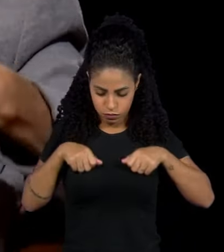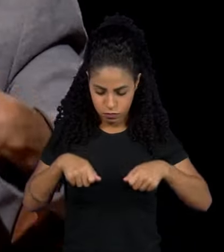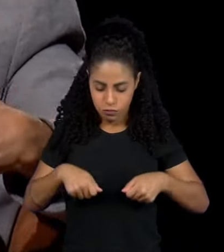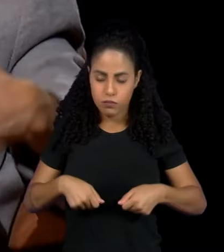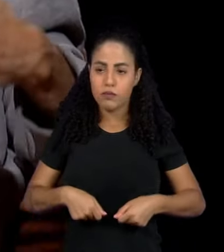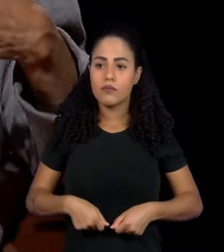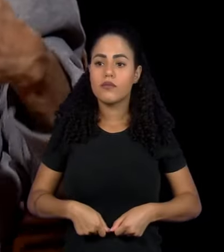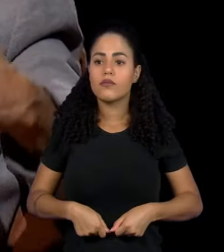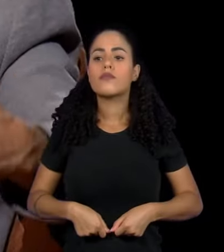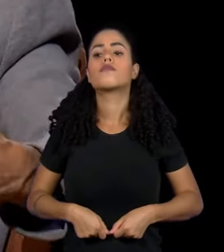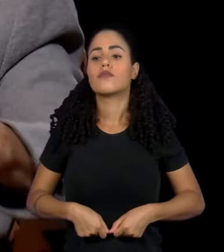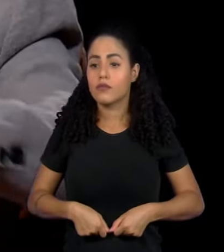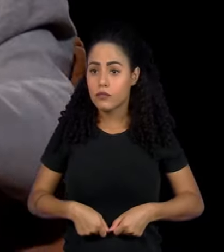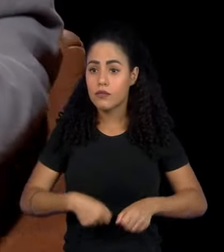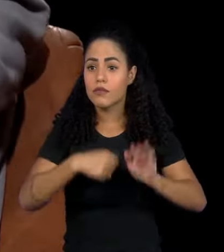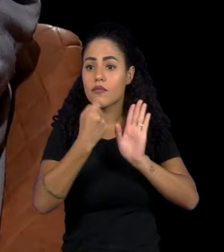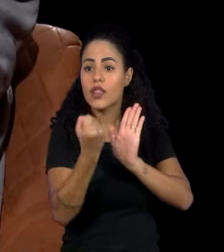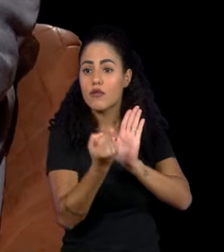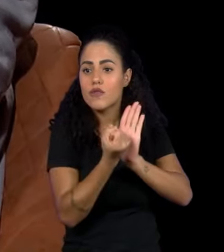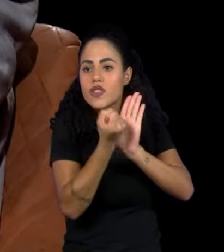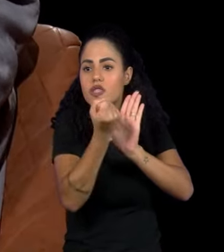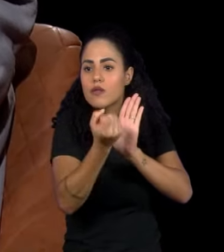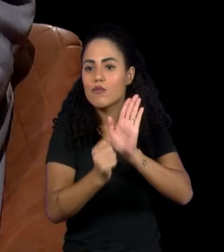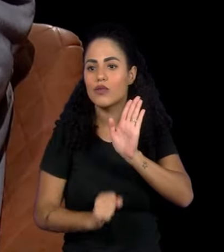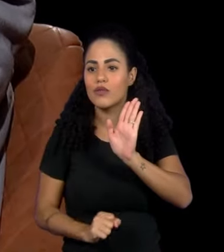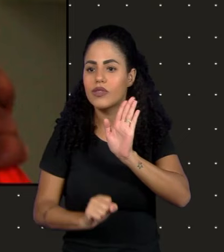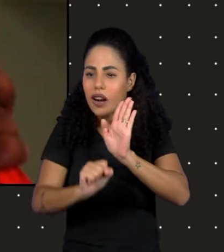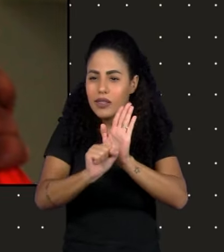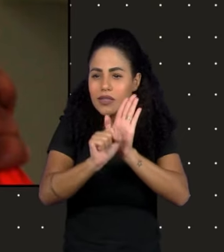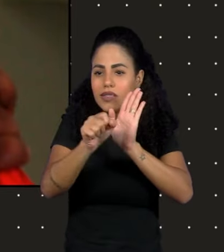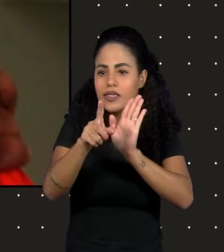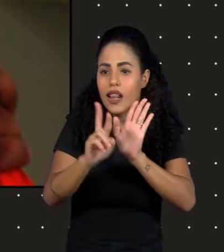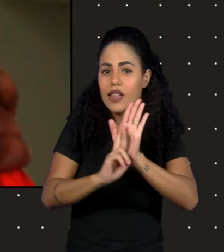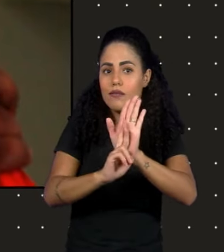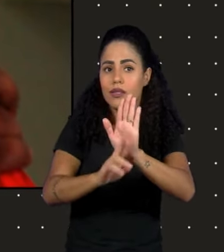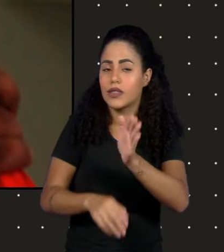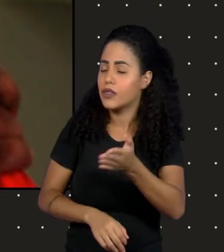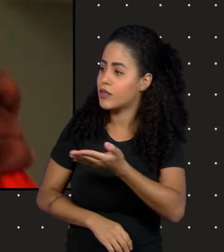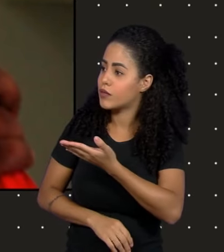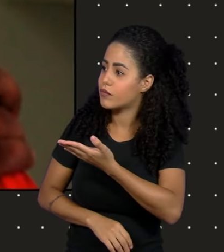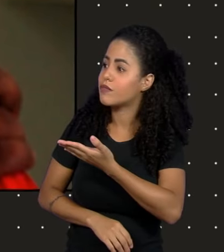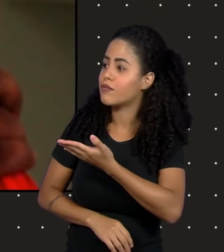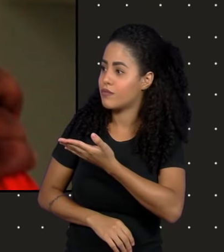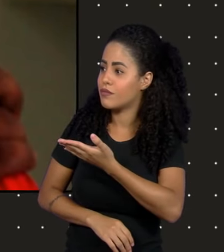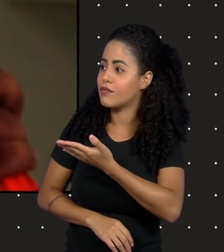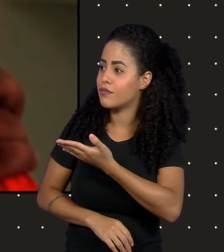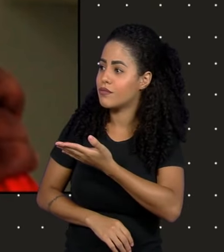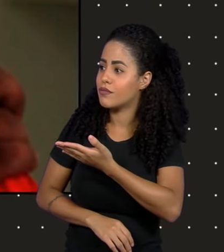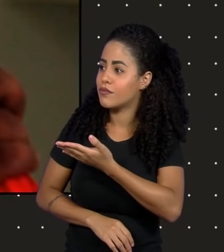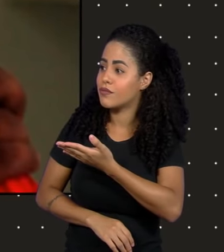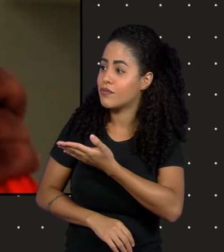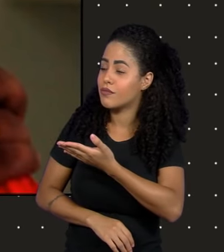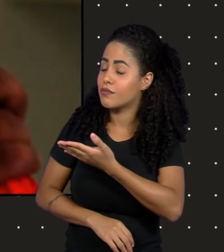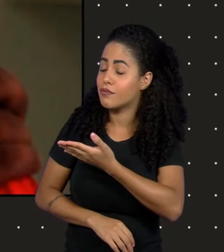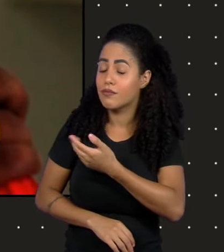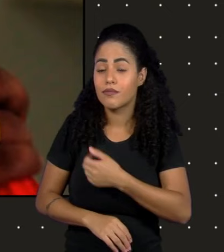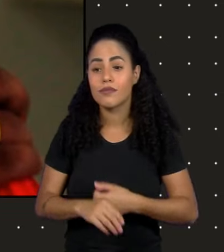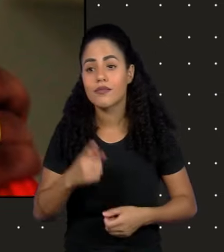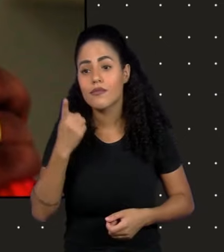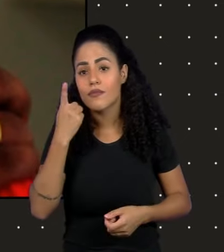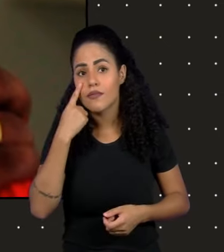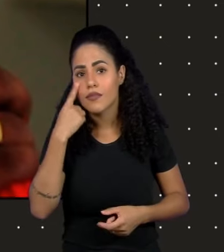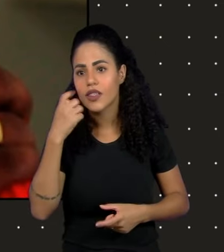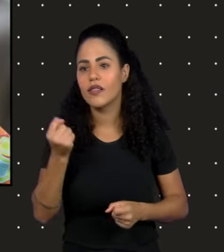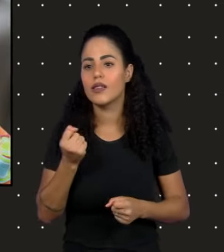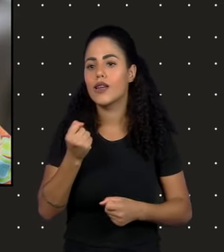carga simbólica muito rica. Basta a gente ver a figura de um katakali e ver uma figura, por exemplo, dos